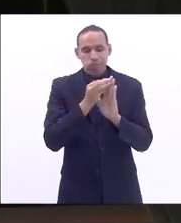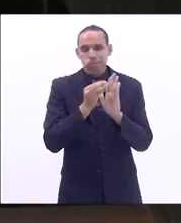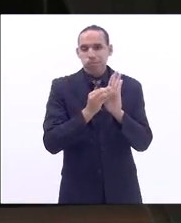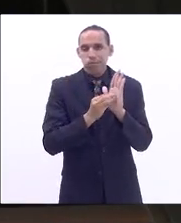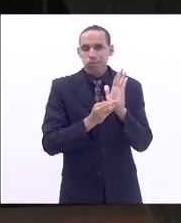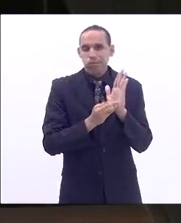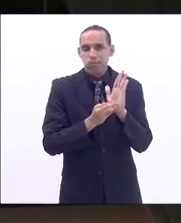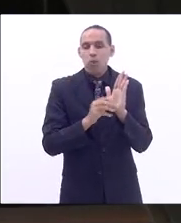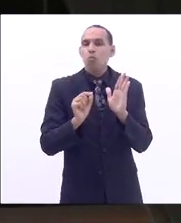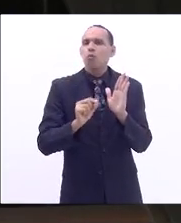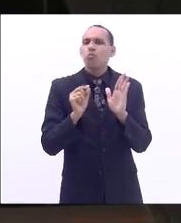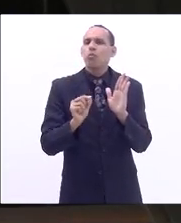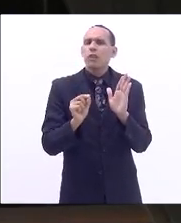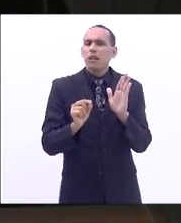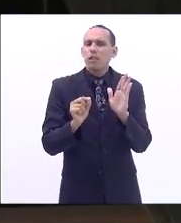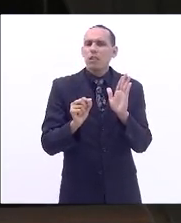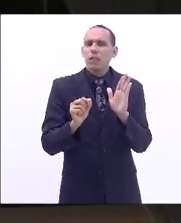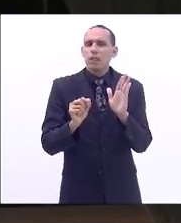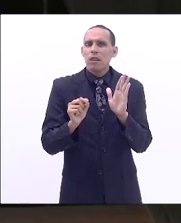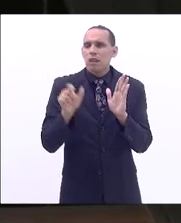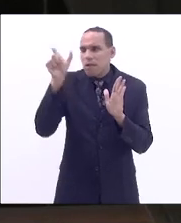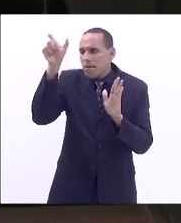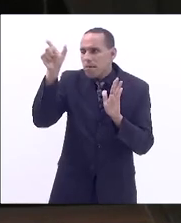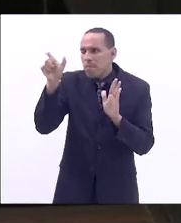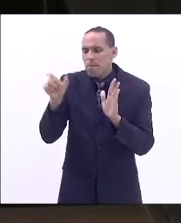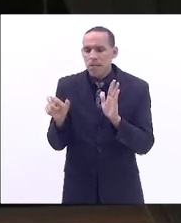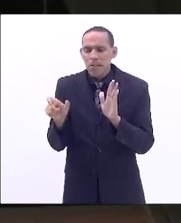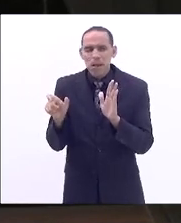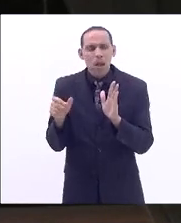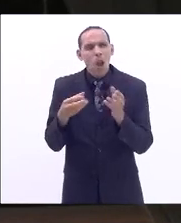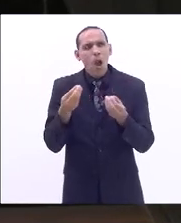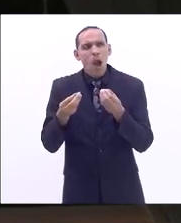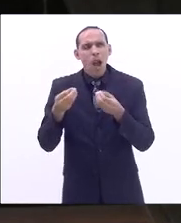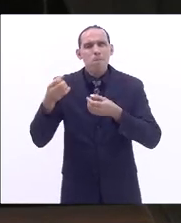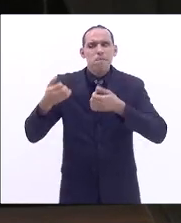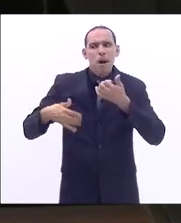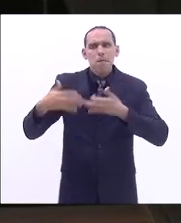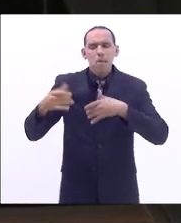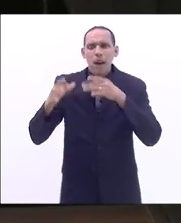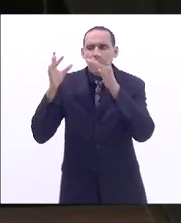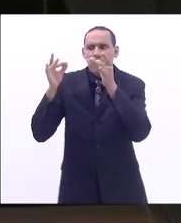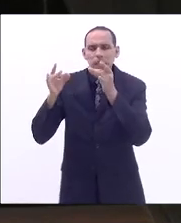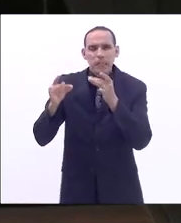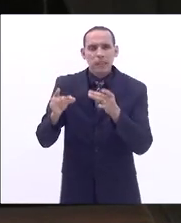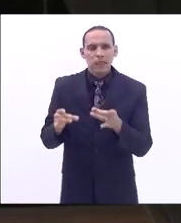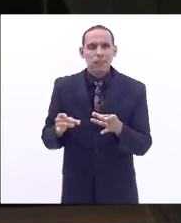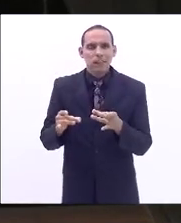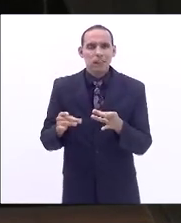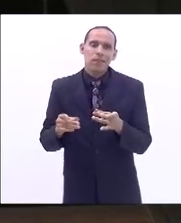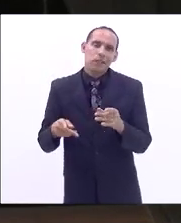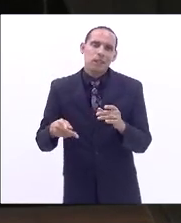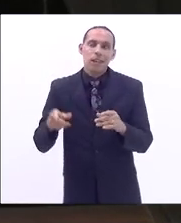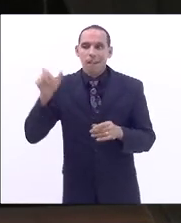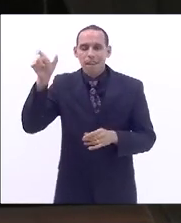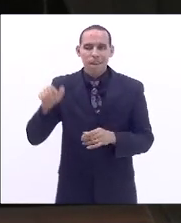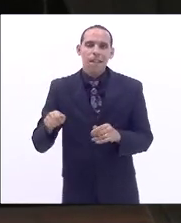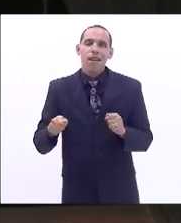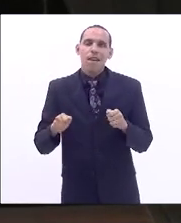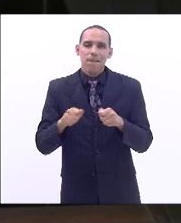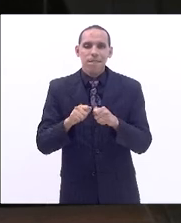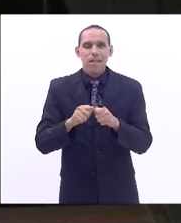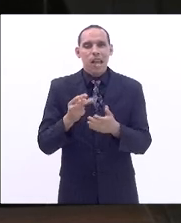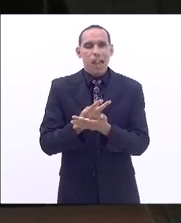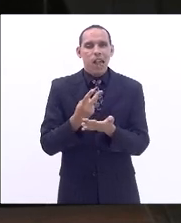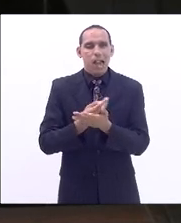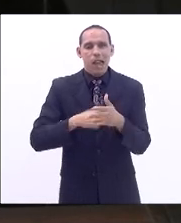descrição antecipada daquele ao qual é imputada prática do delito conforme previsto no artigo